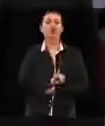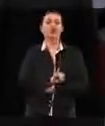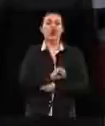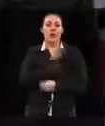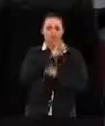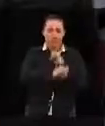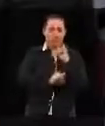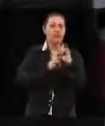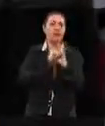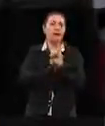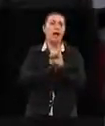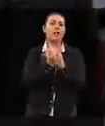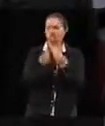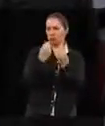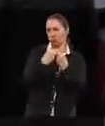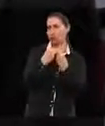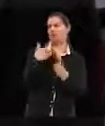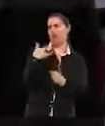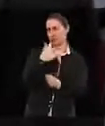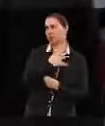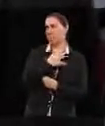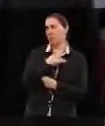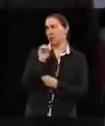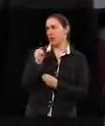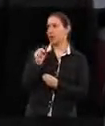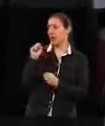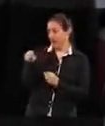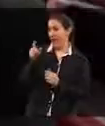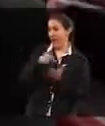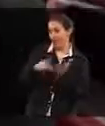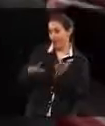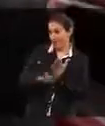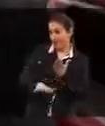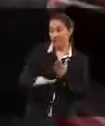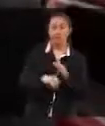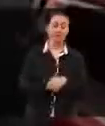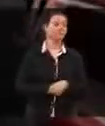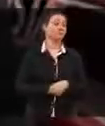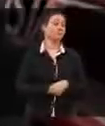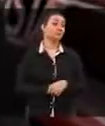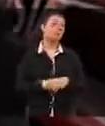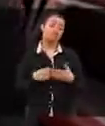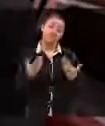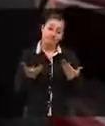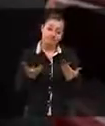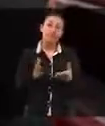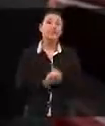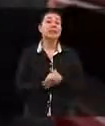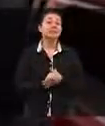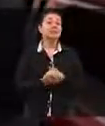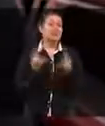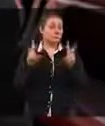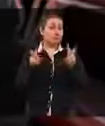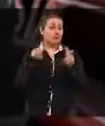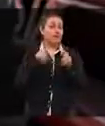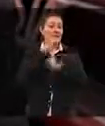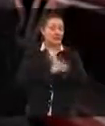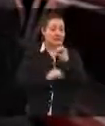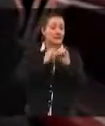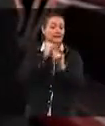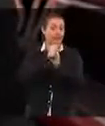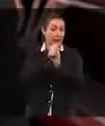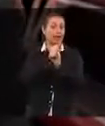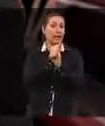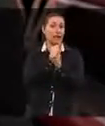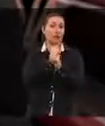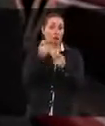nos oferece dietas saudáveis, né? Uhum. São saudáveis? Então, essa questão das dietas da internet, né, e a gente vê muito,